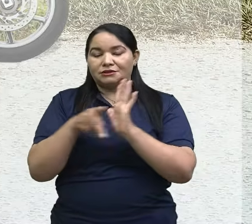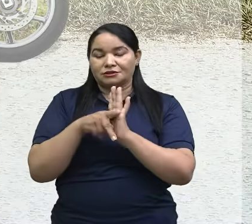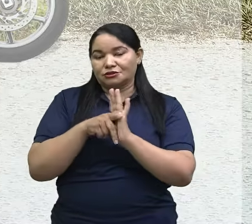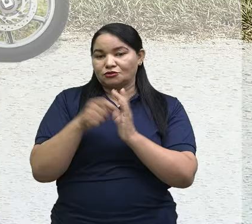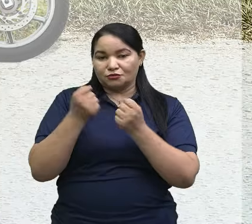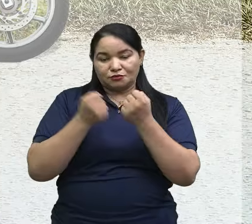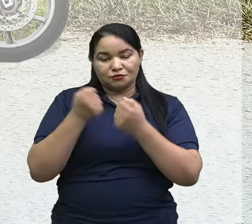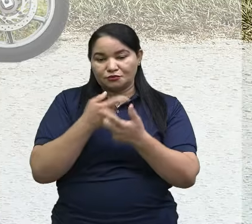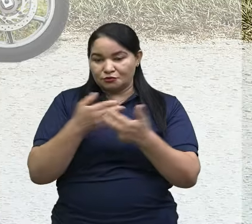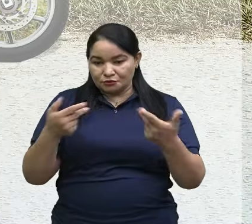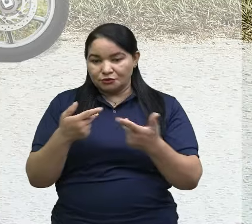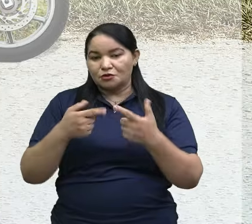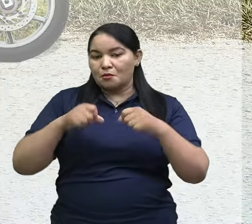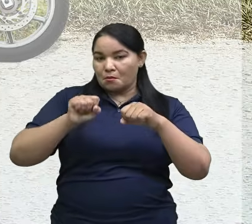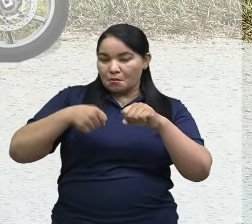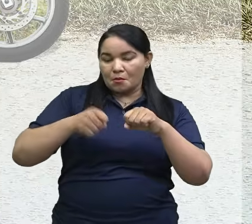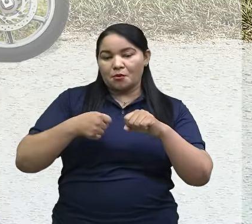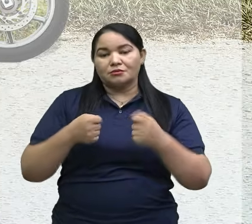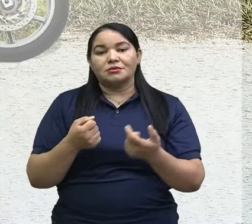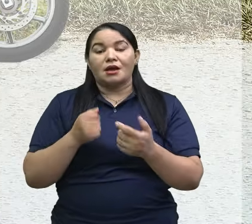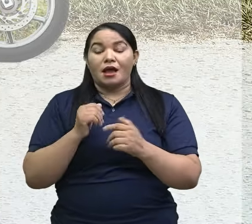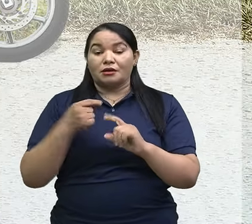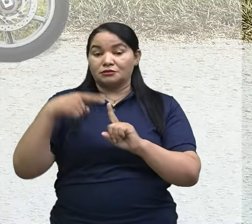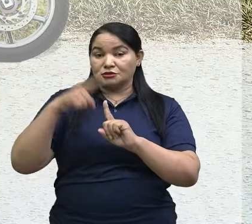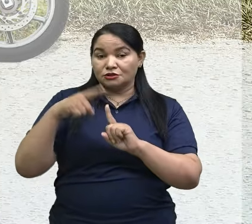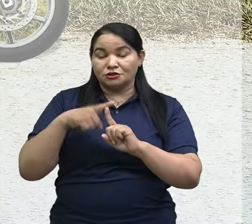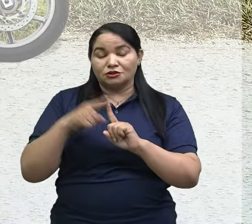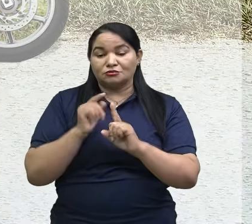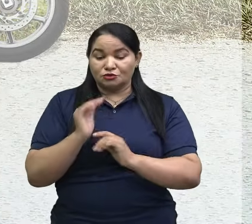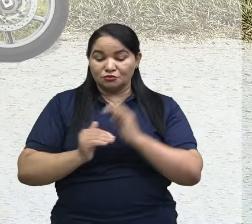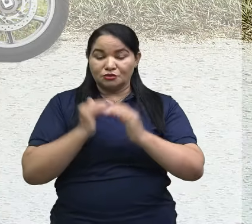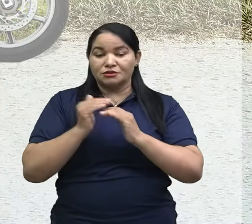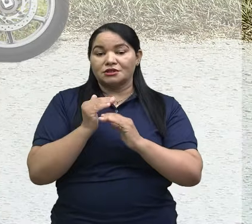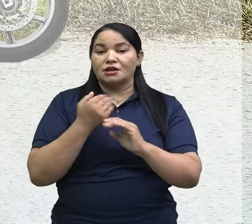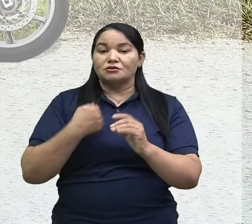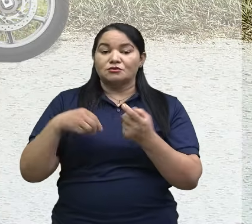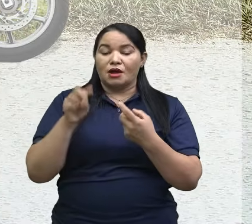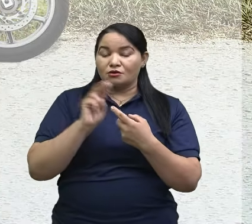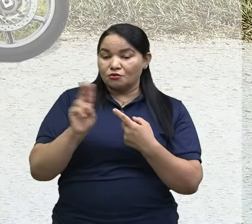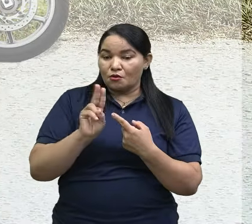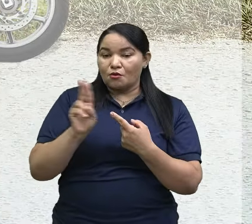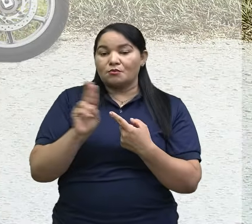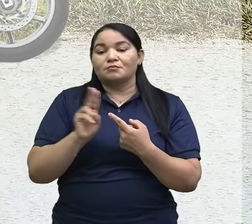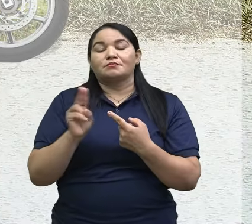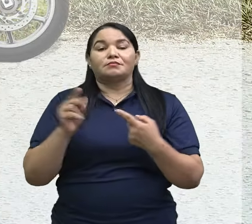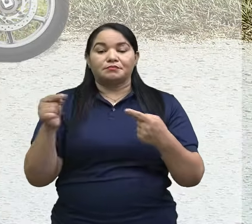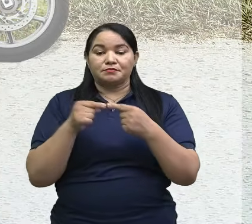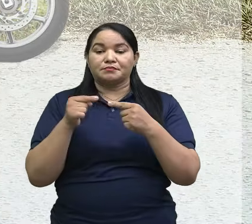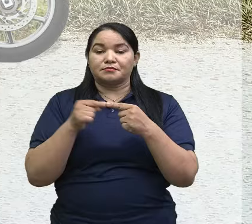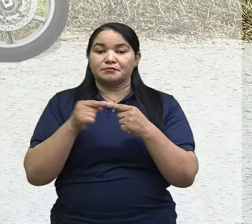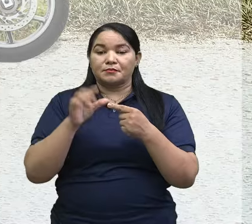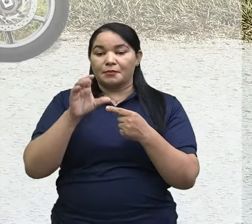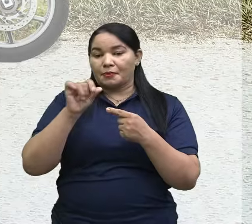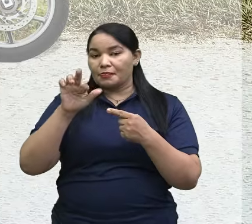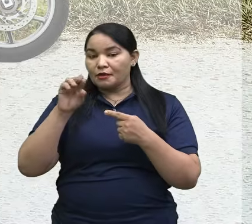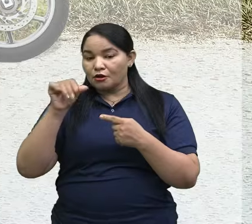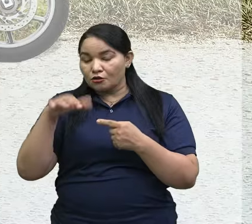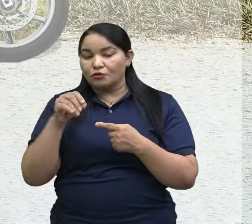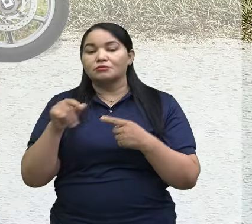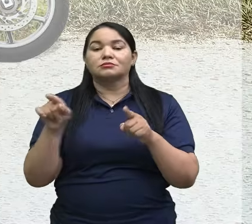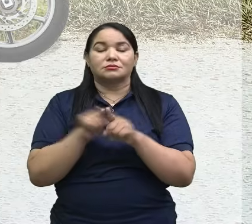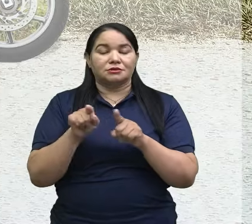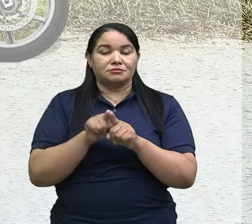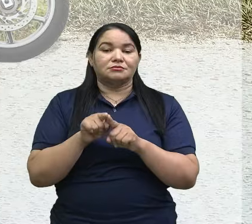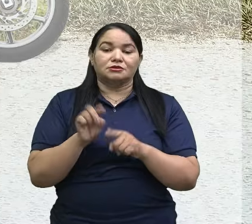aí do tipo de processo, a gente vai ter um nome específico, né? Como o caso, o metal é o cromo, por esse motivo, o nome